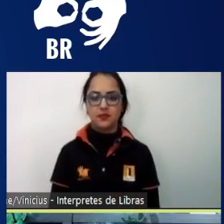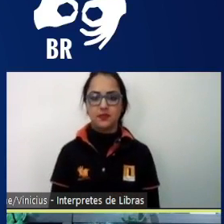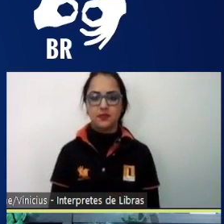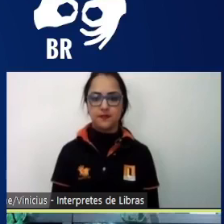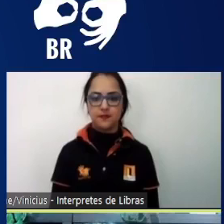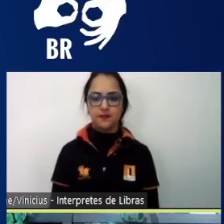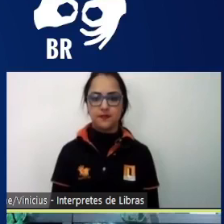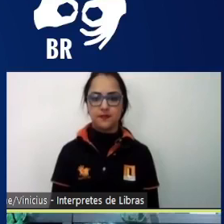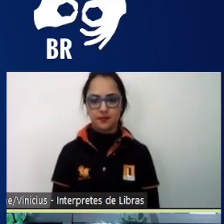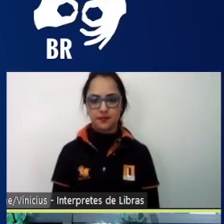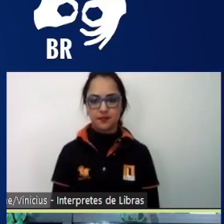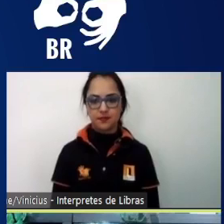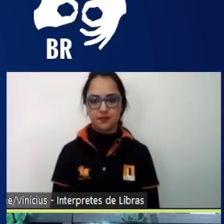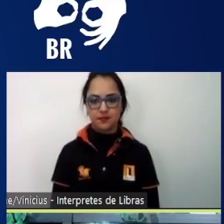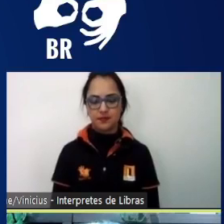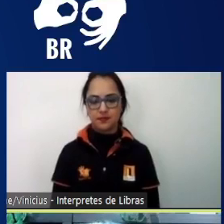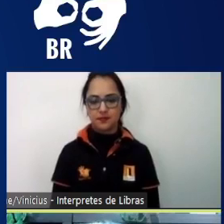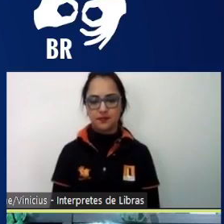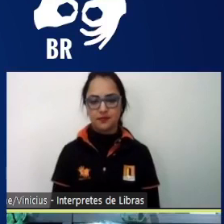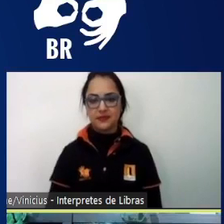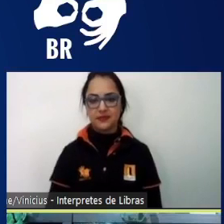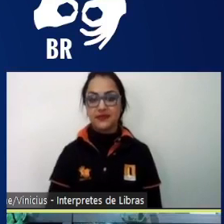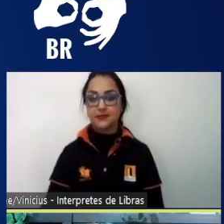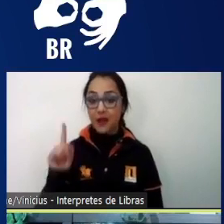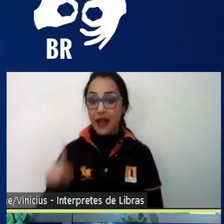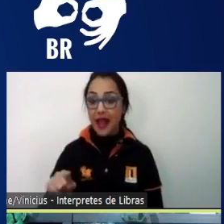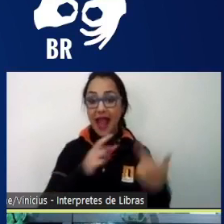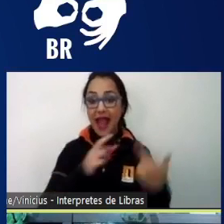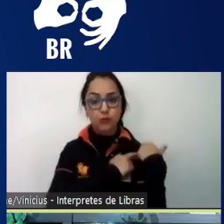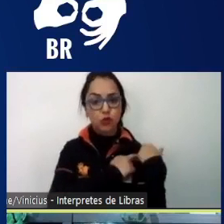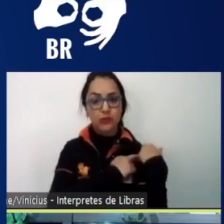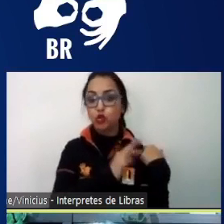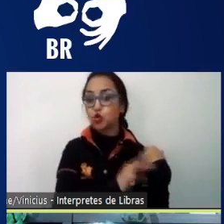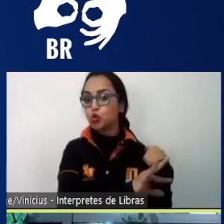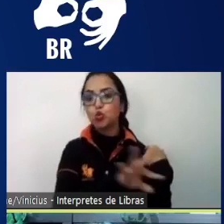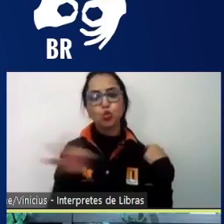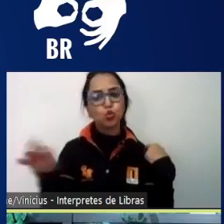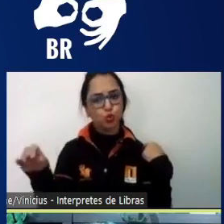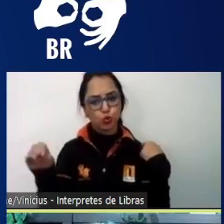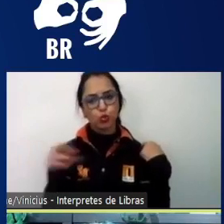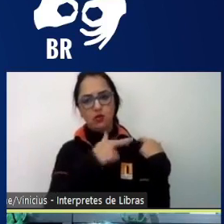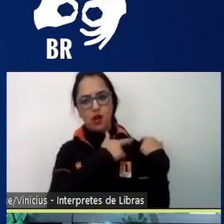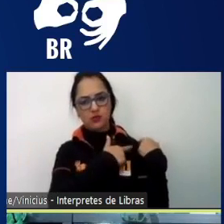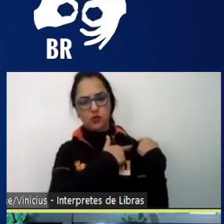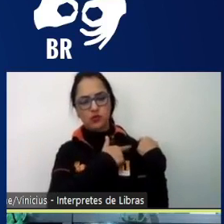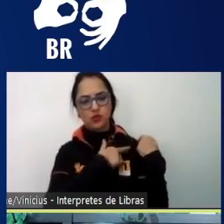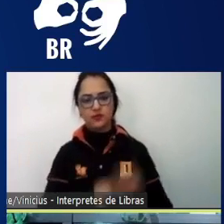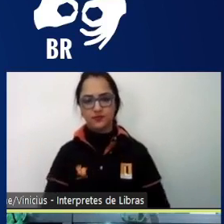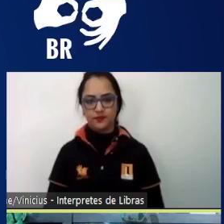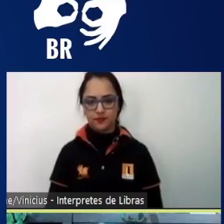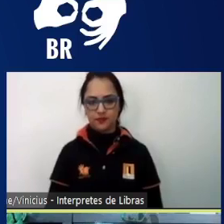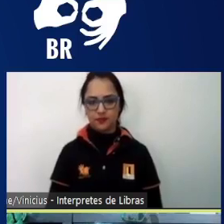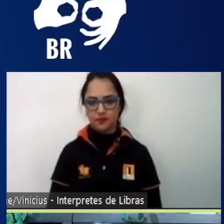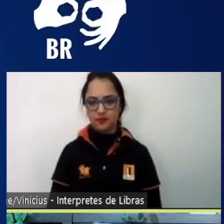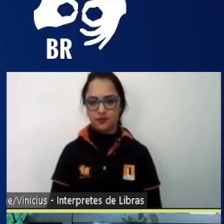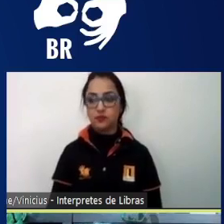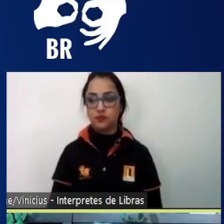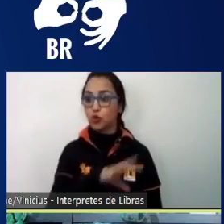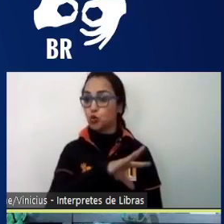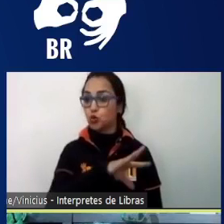Então, ele é de responsabilidade de todos. De todos. Para que todos possam criar novas